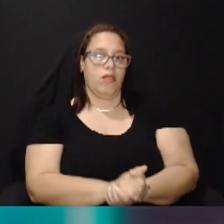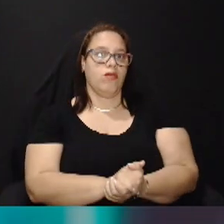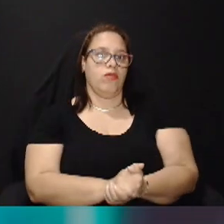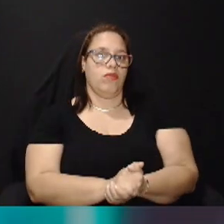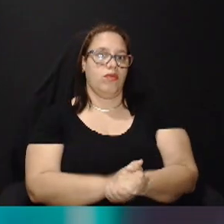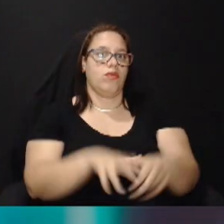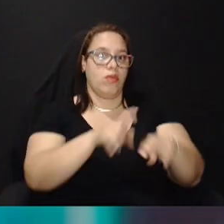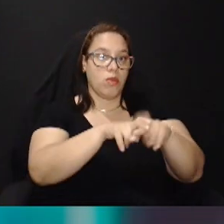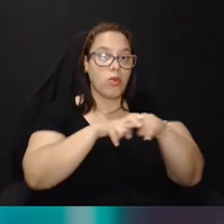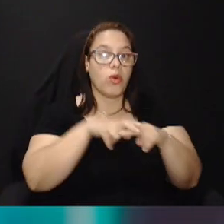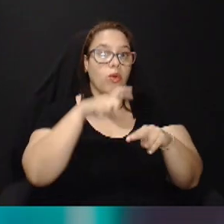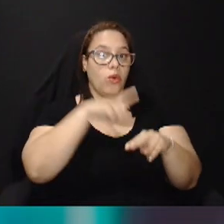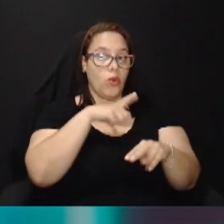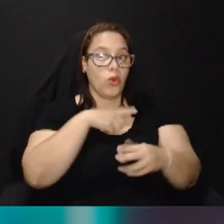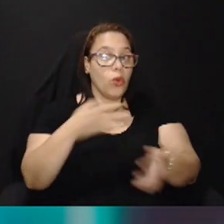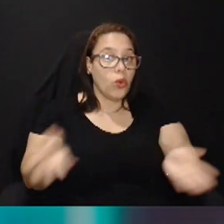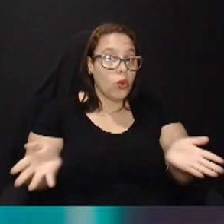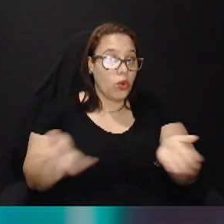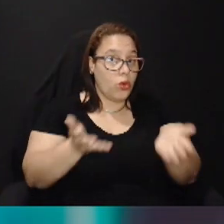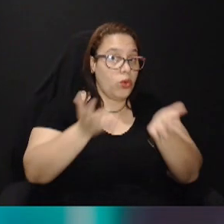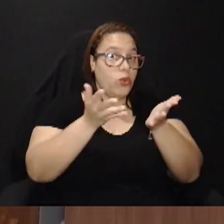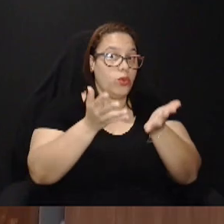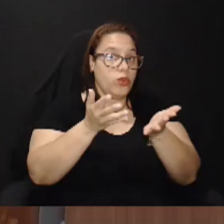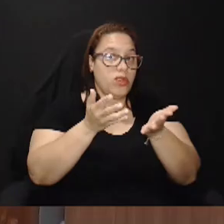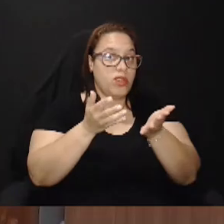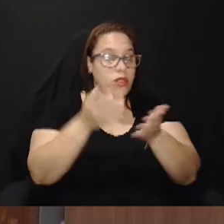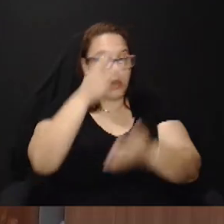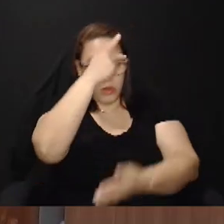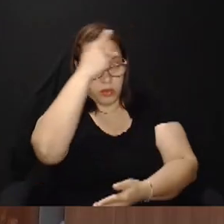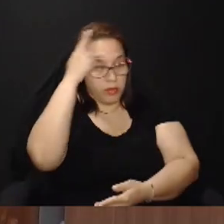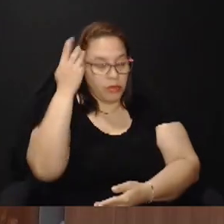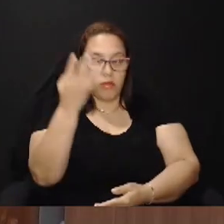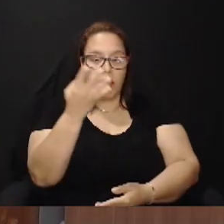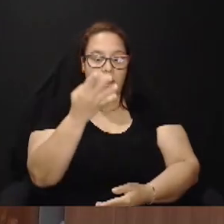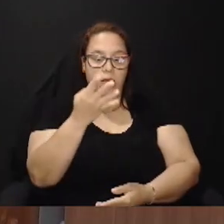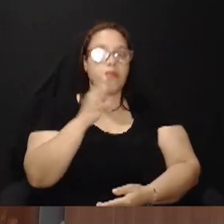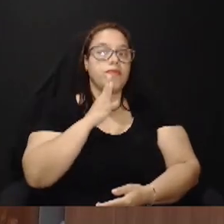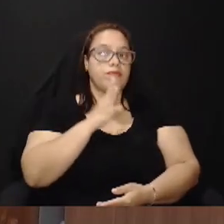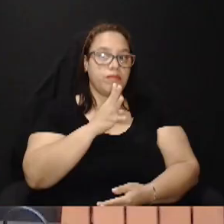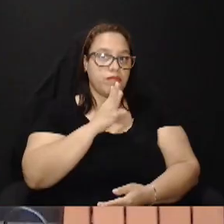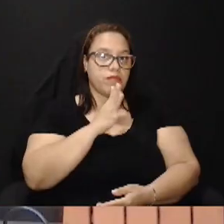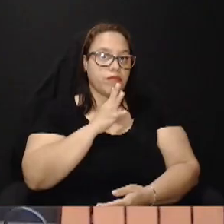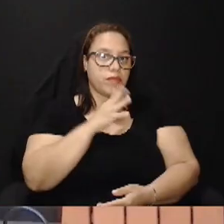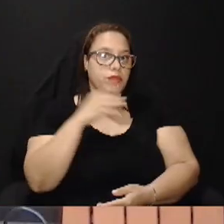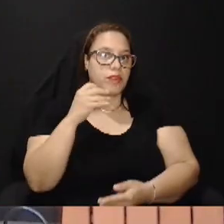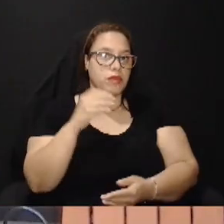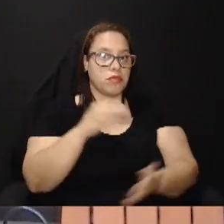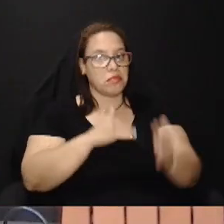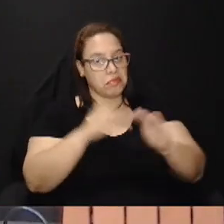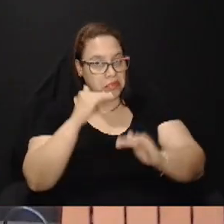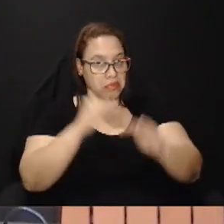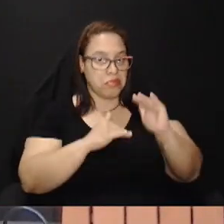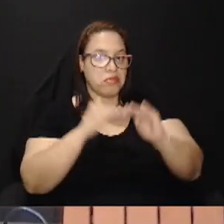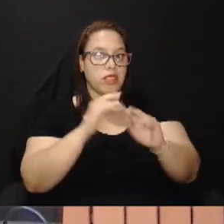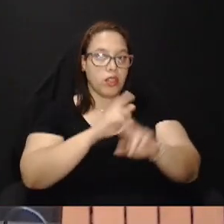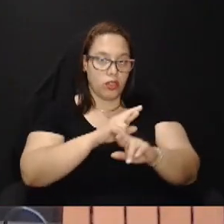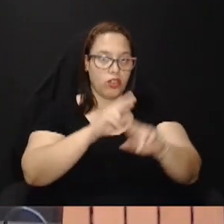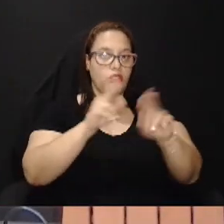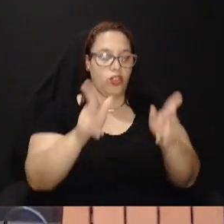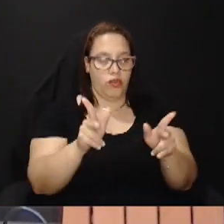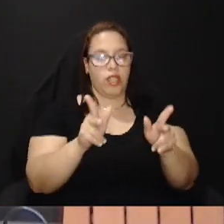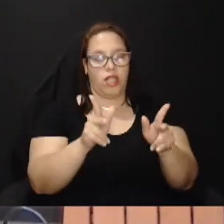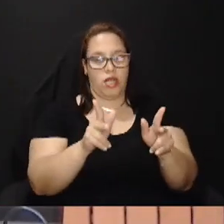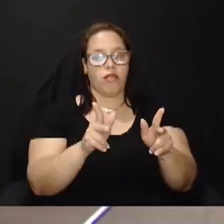tivemos essa iniciativa de trazer um pessoal também com conhecimento ímpar, conhecimento diferenciado. Quem